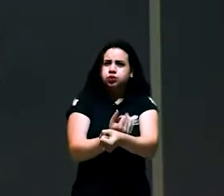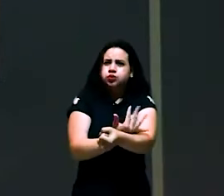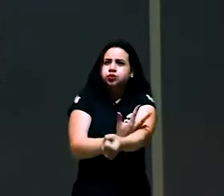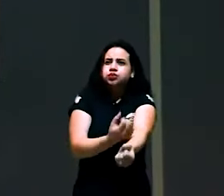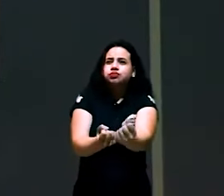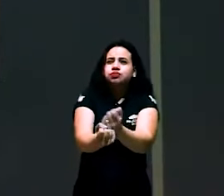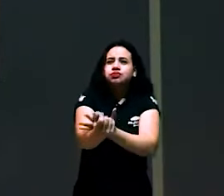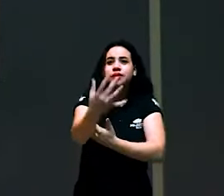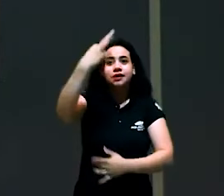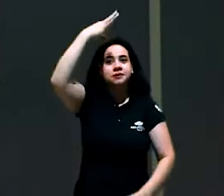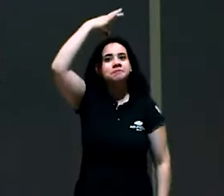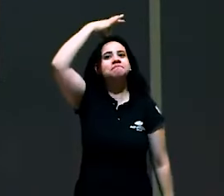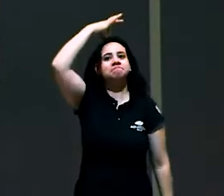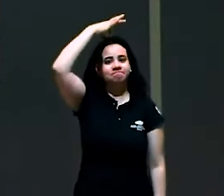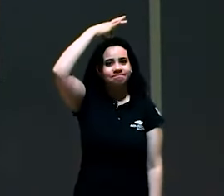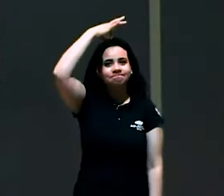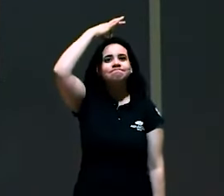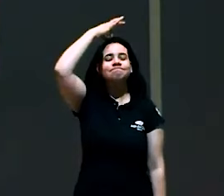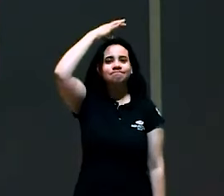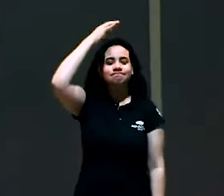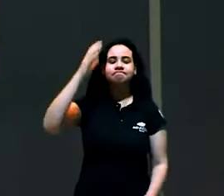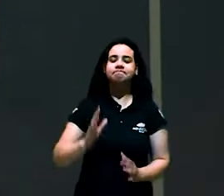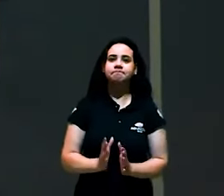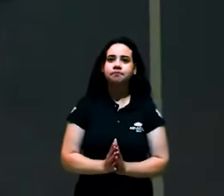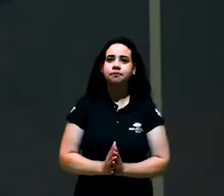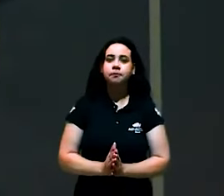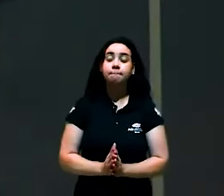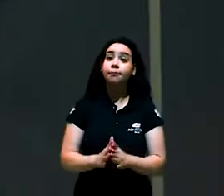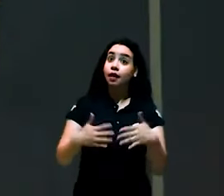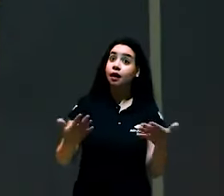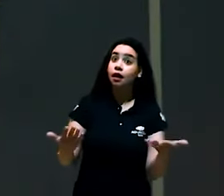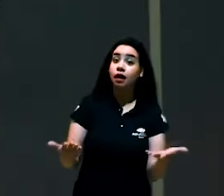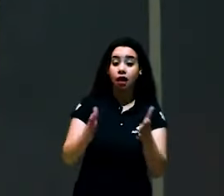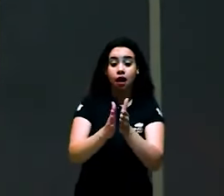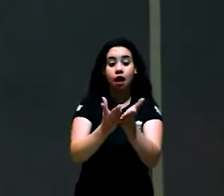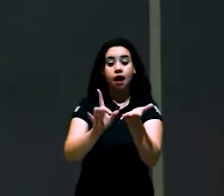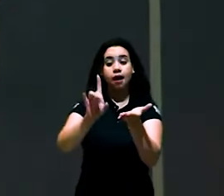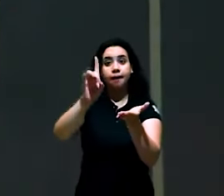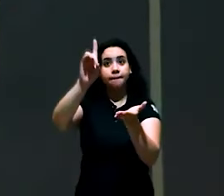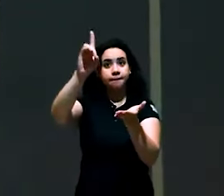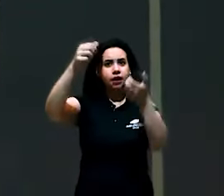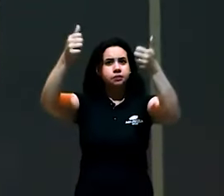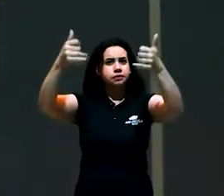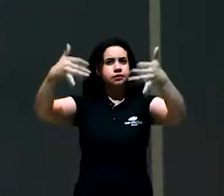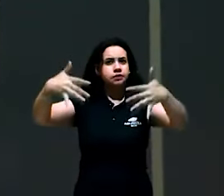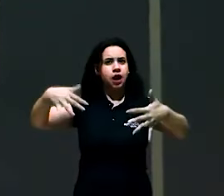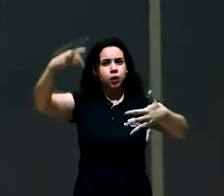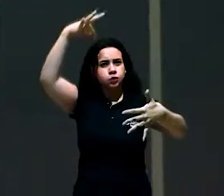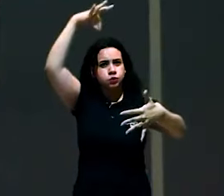do Senhor. E quando a Bíblia diz, derramarei do meu Espírito Santo, a